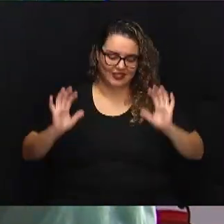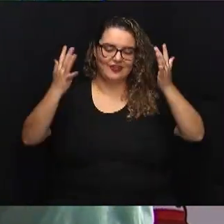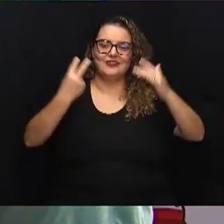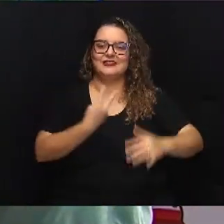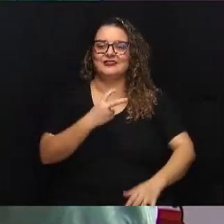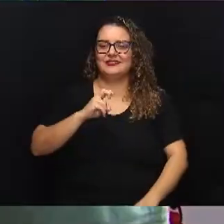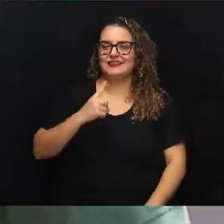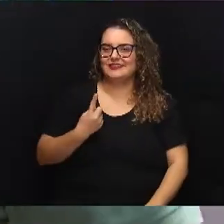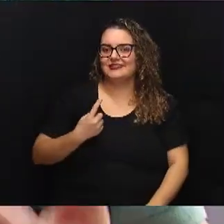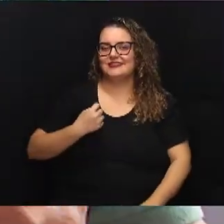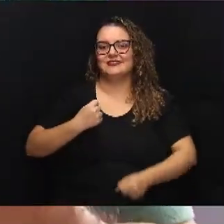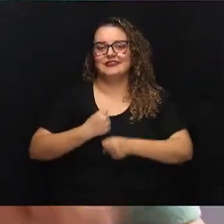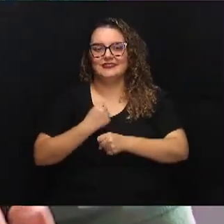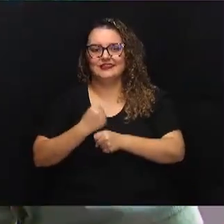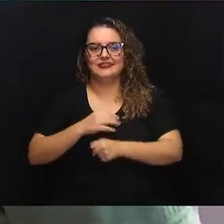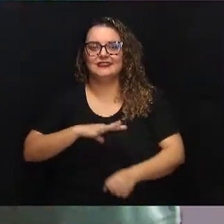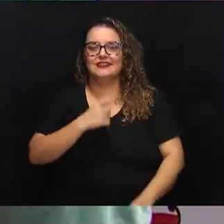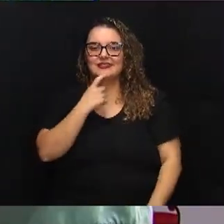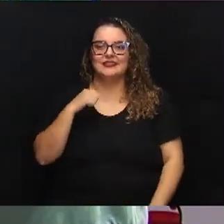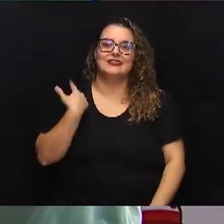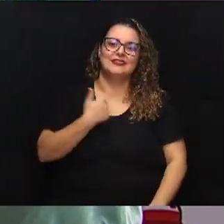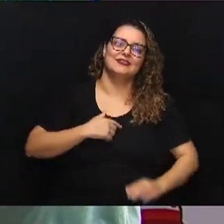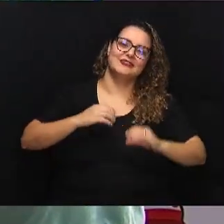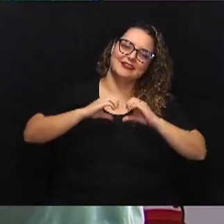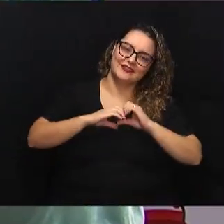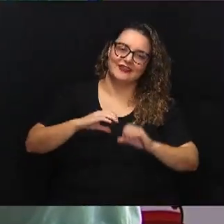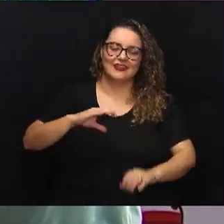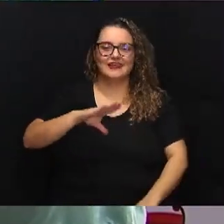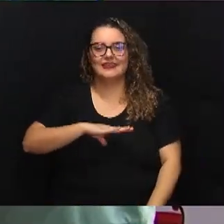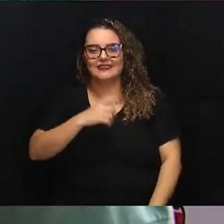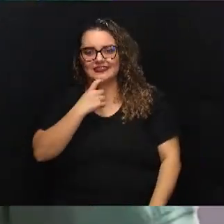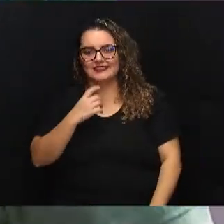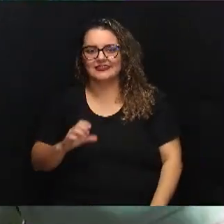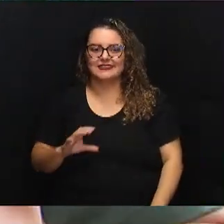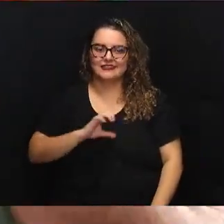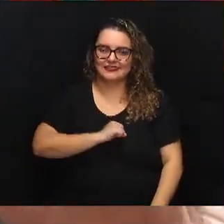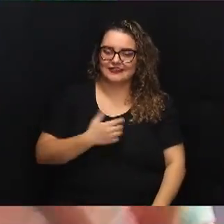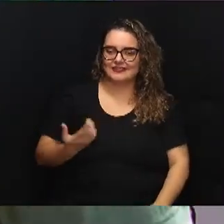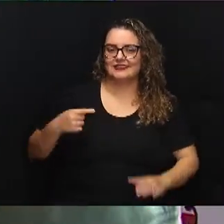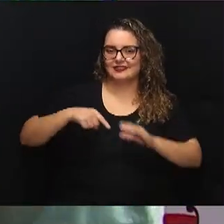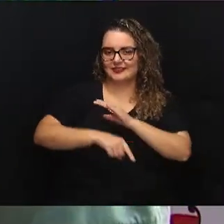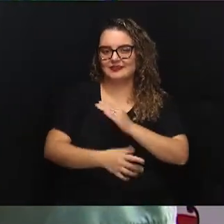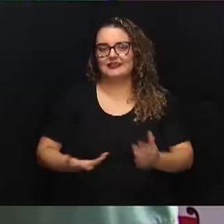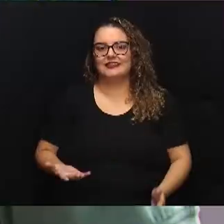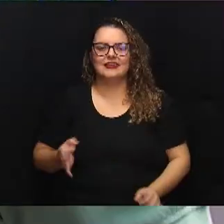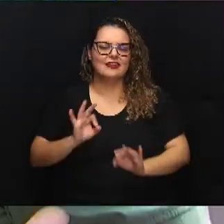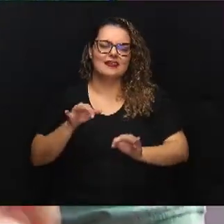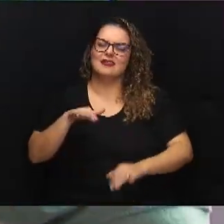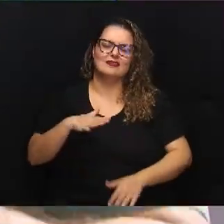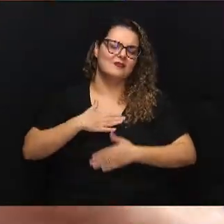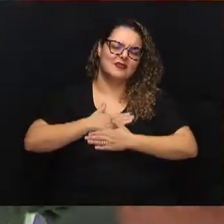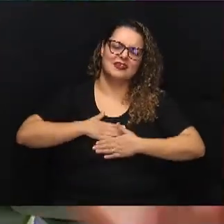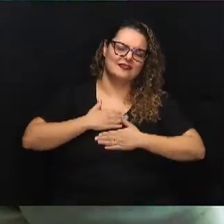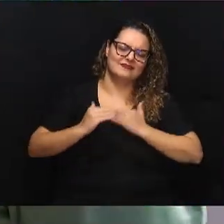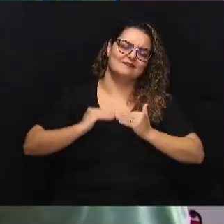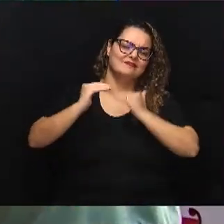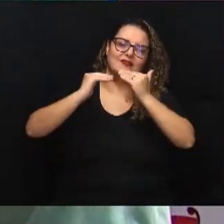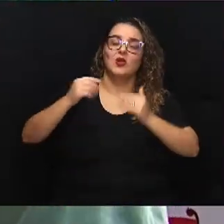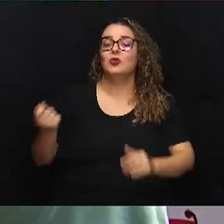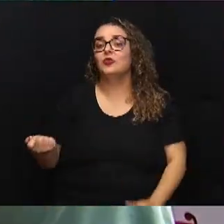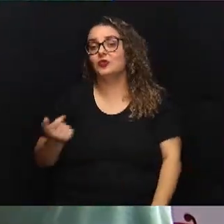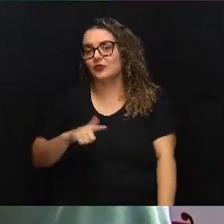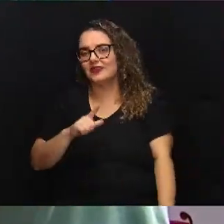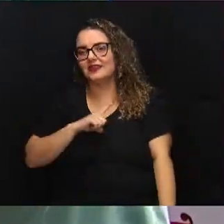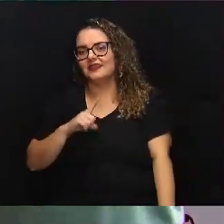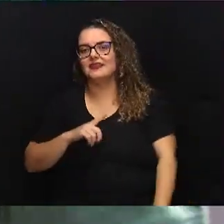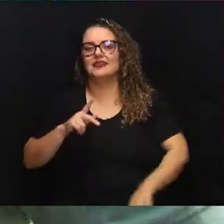251 anos de Campinas, a nossa amada Campinas, né? Que a gente gosta tanto, e nada mais prazeroso e mais edificante do que ter esse